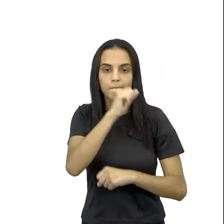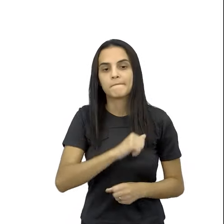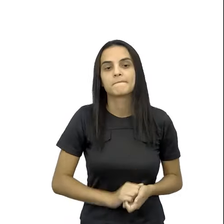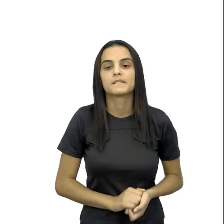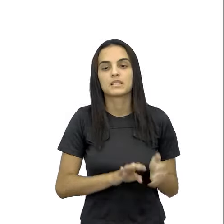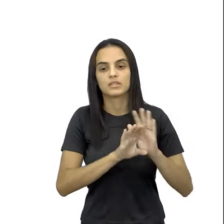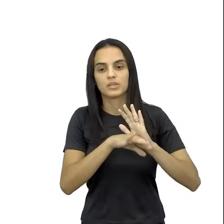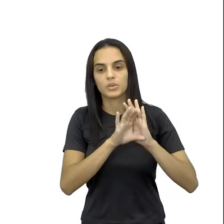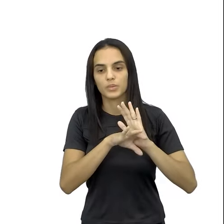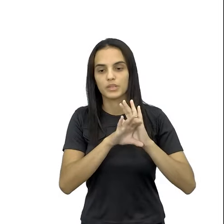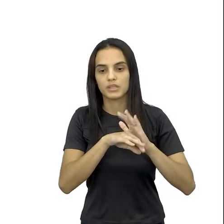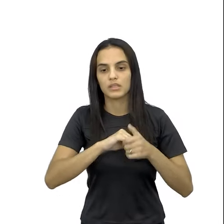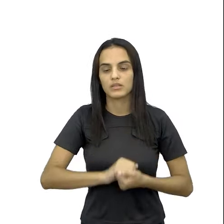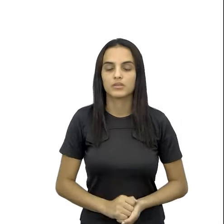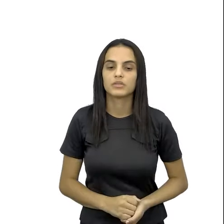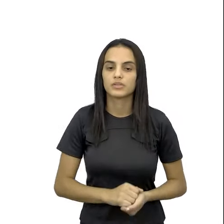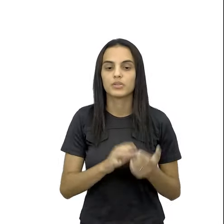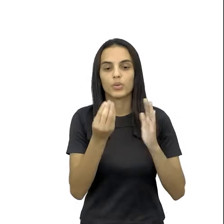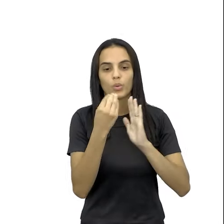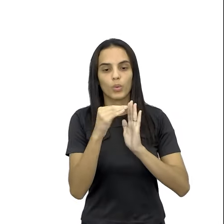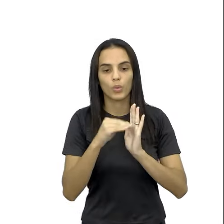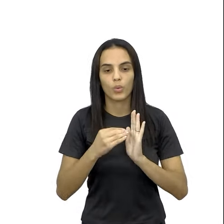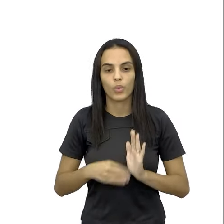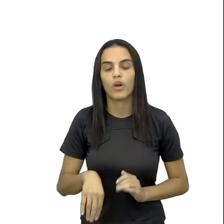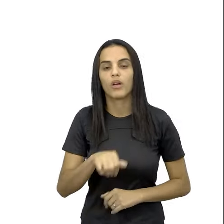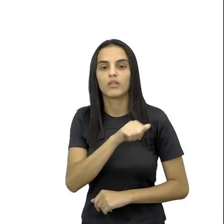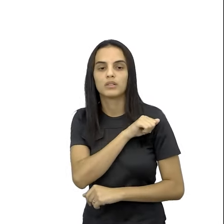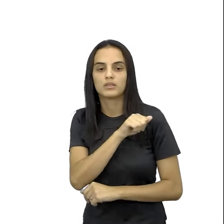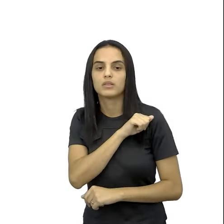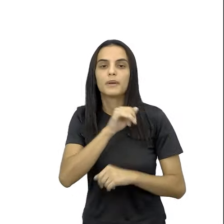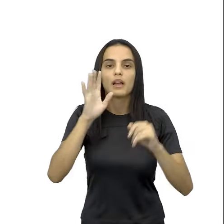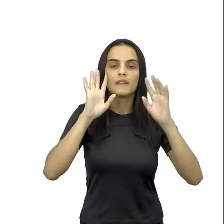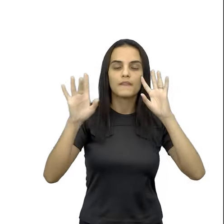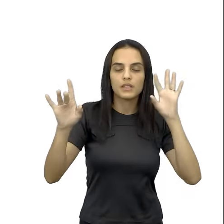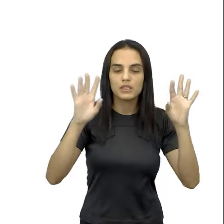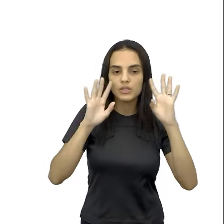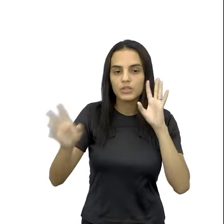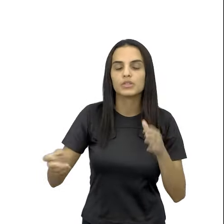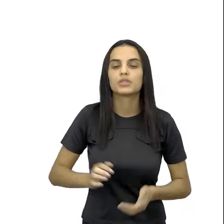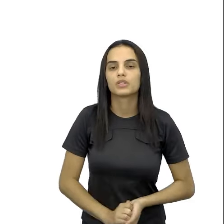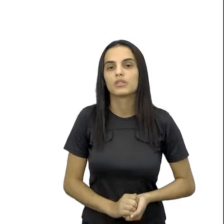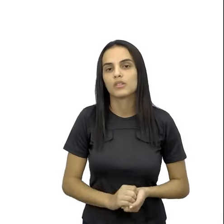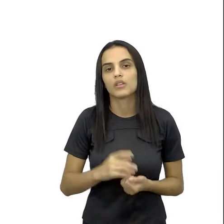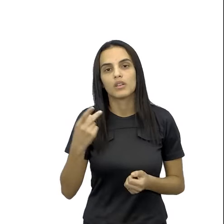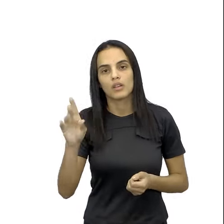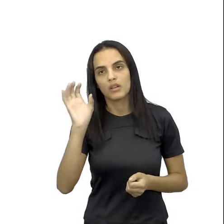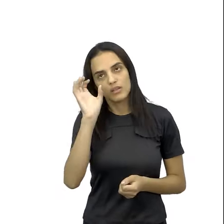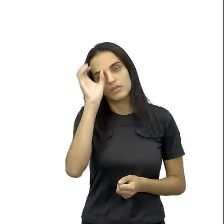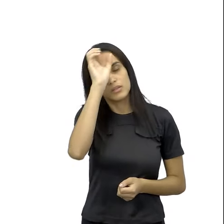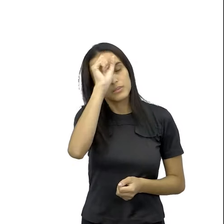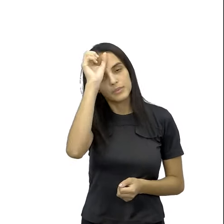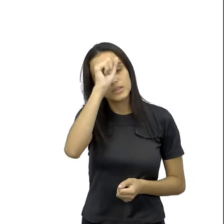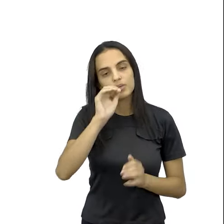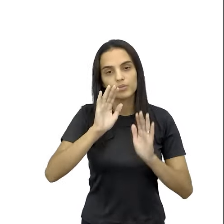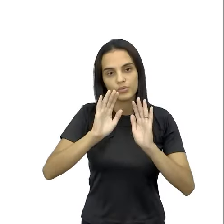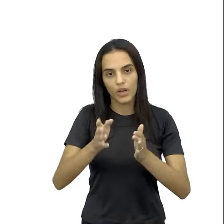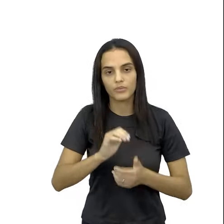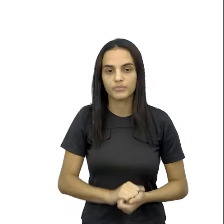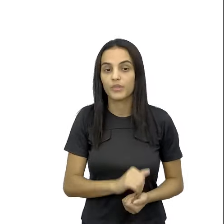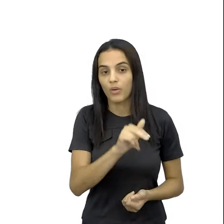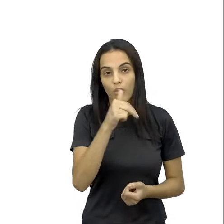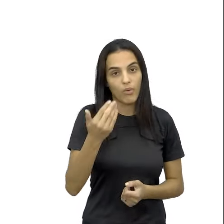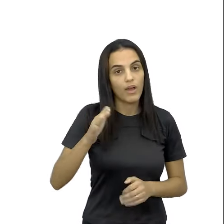esses conceitos, de colocarem os alunos ali para refletir sobre aquilo que eles aprenderam, né, ou